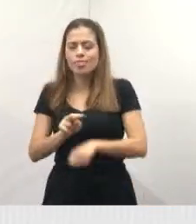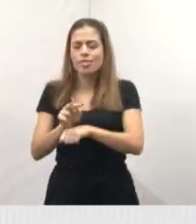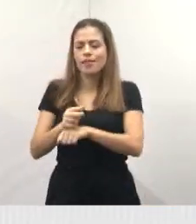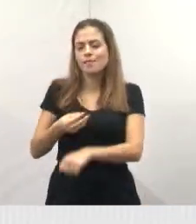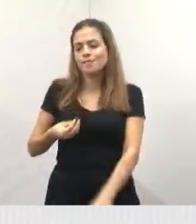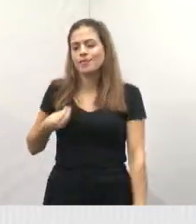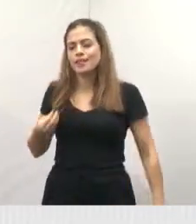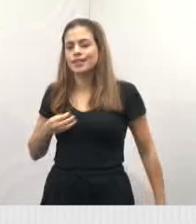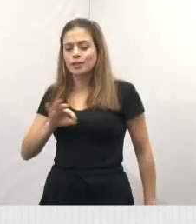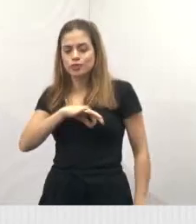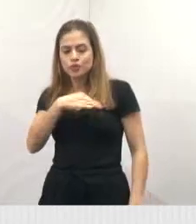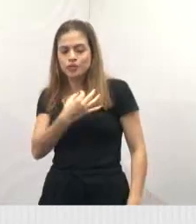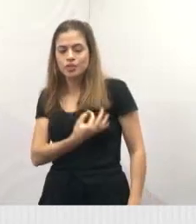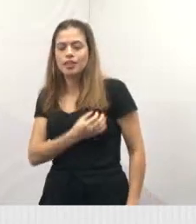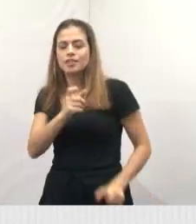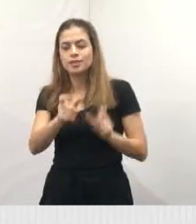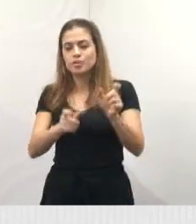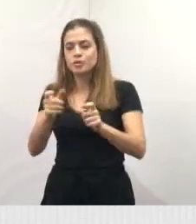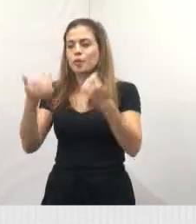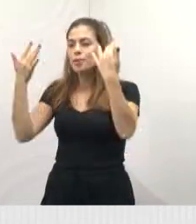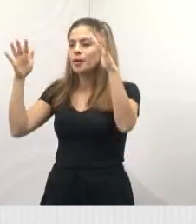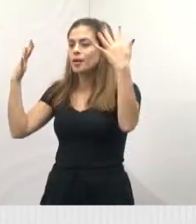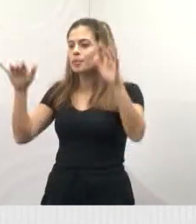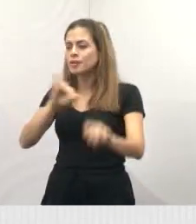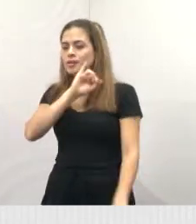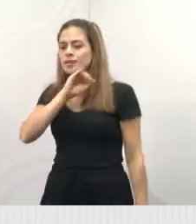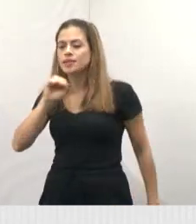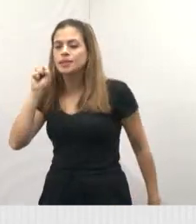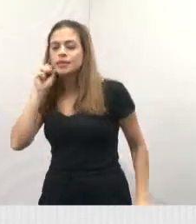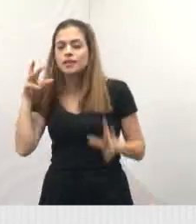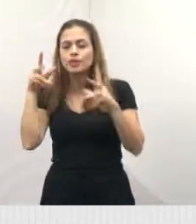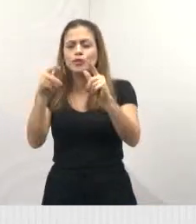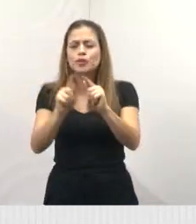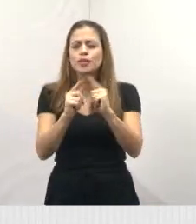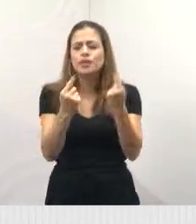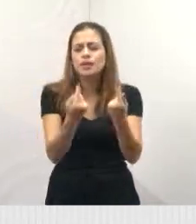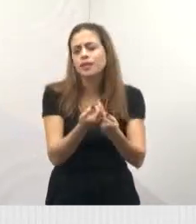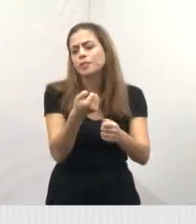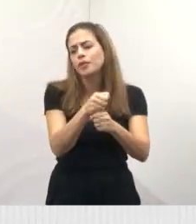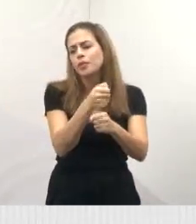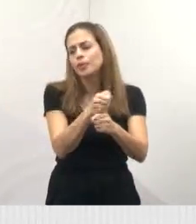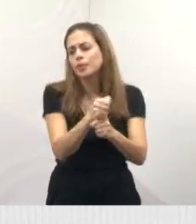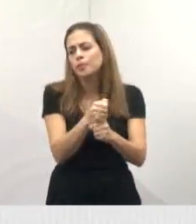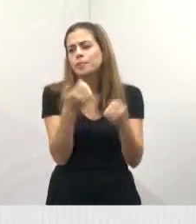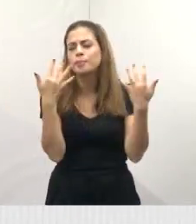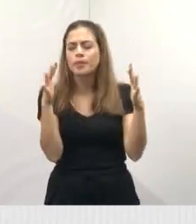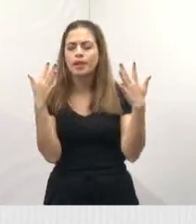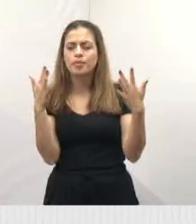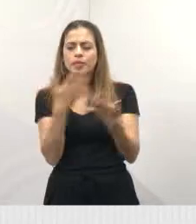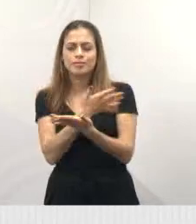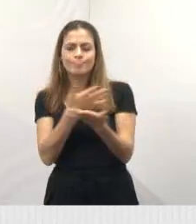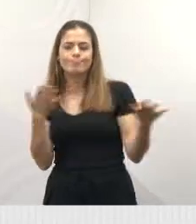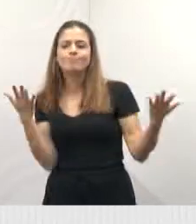a dignidade das pessoas. Parabéns, Jair Santana, parabéns a todo o pessoal da obra aqui. Parabéns, Celso.